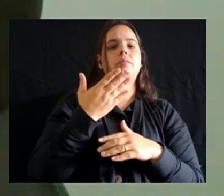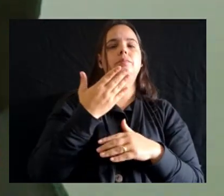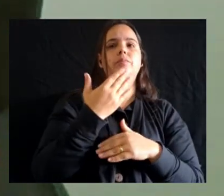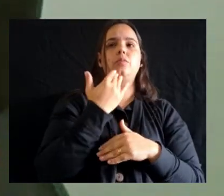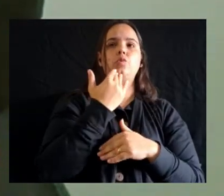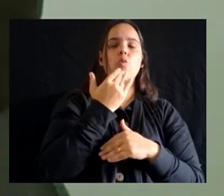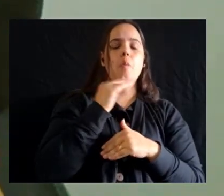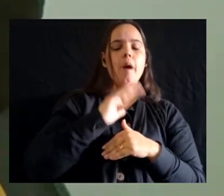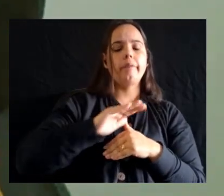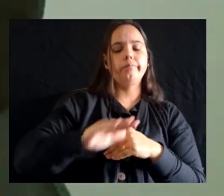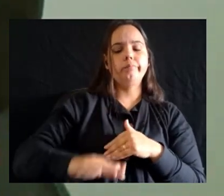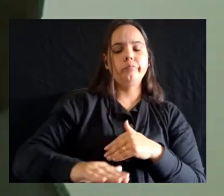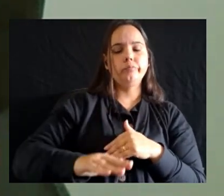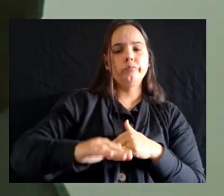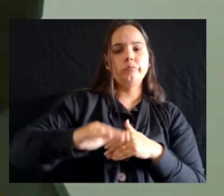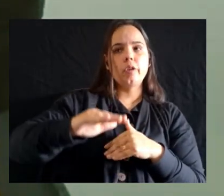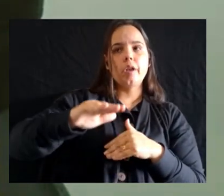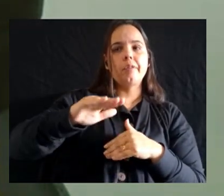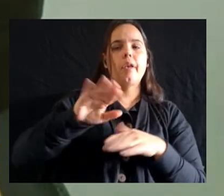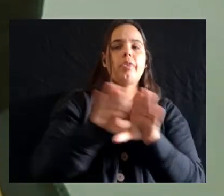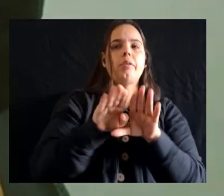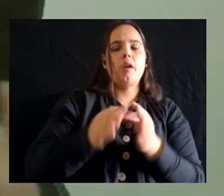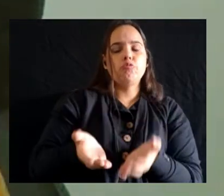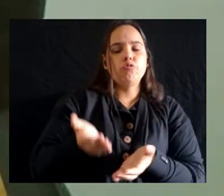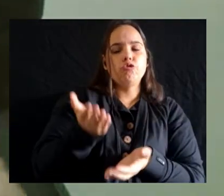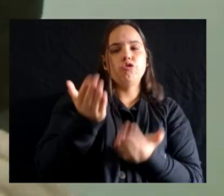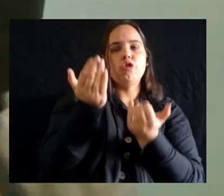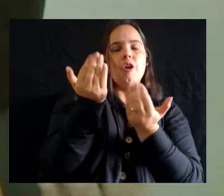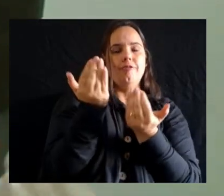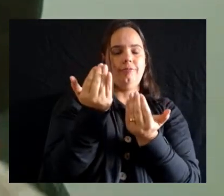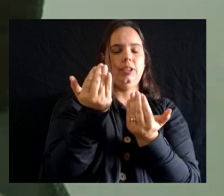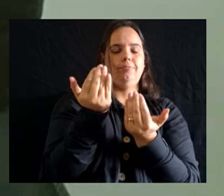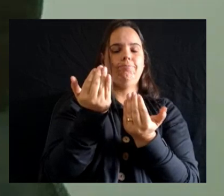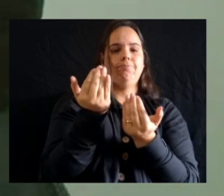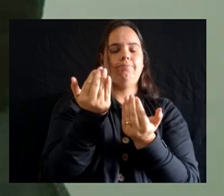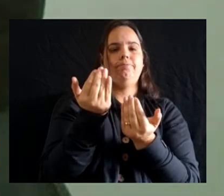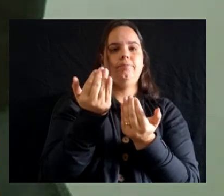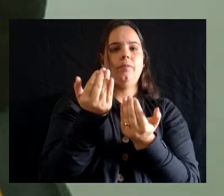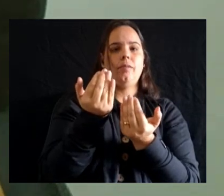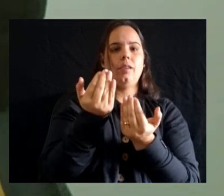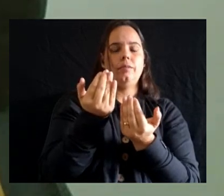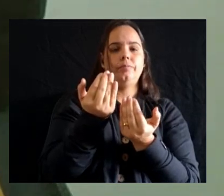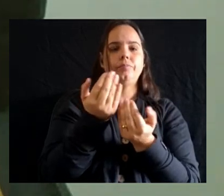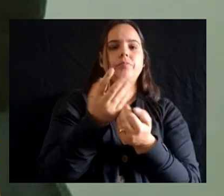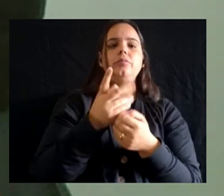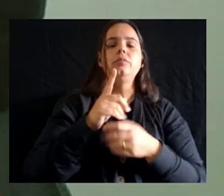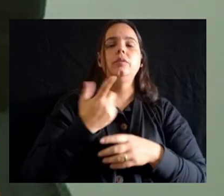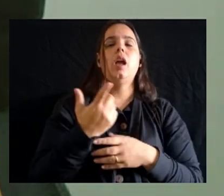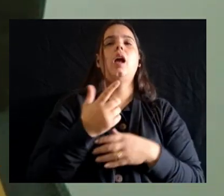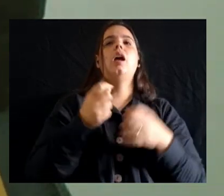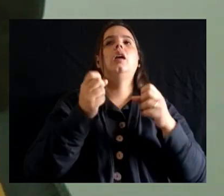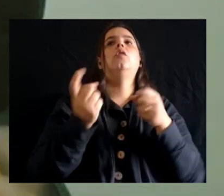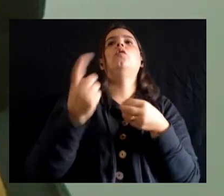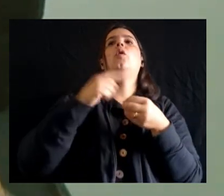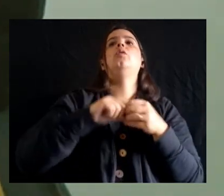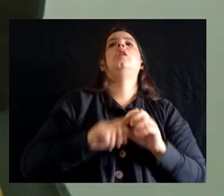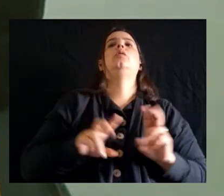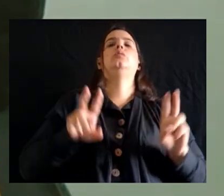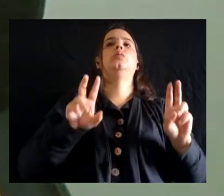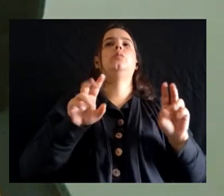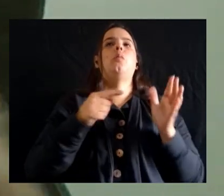adolescência e juventude. E aí, até voltando ali no ponto da adolescência,